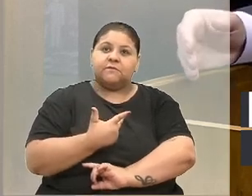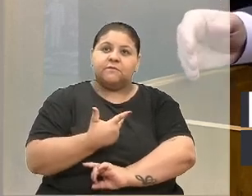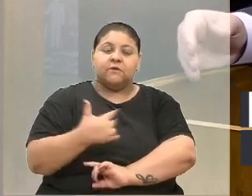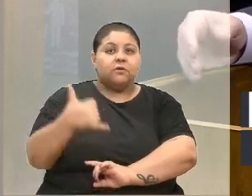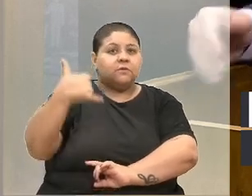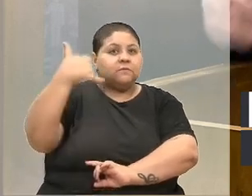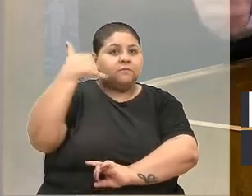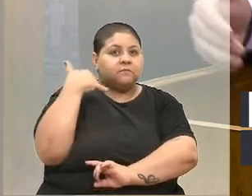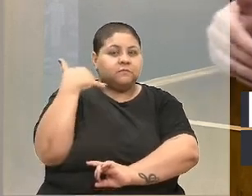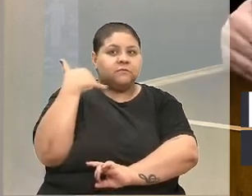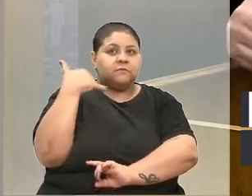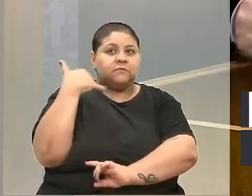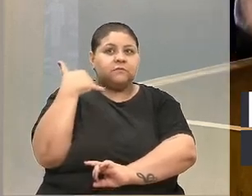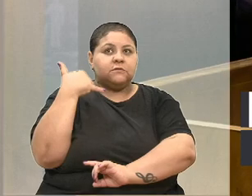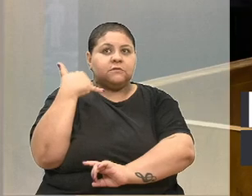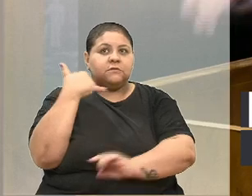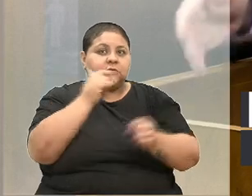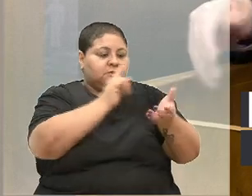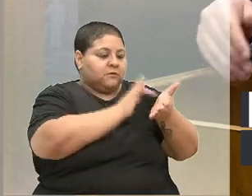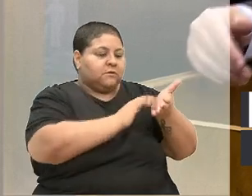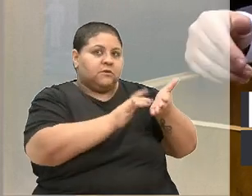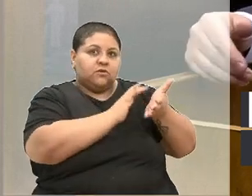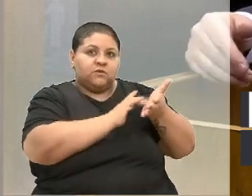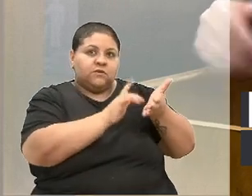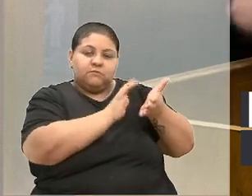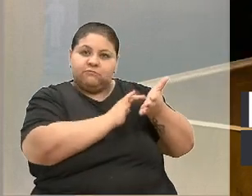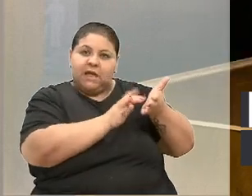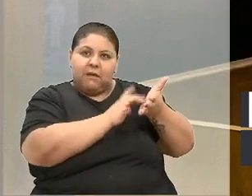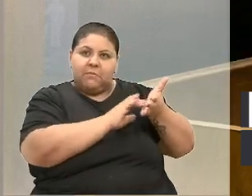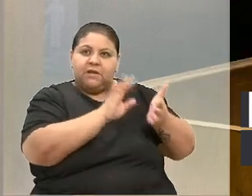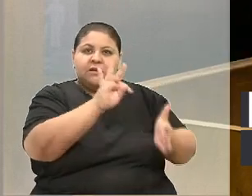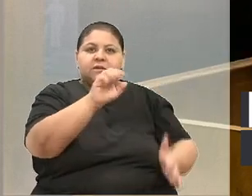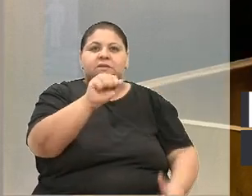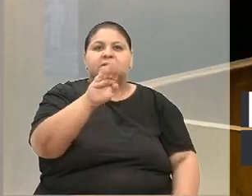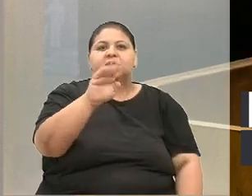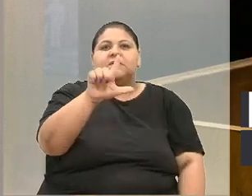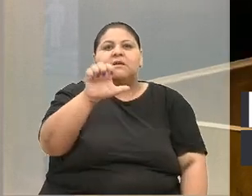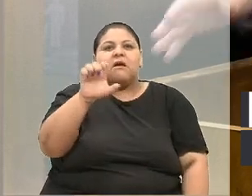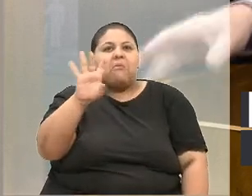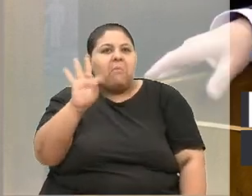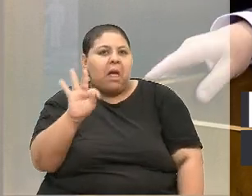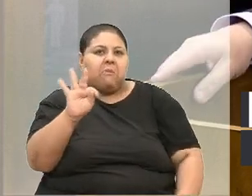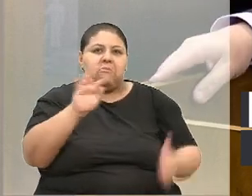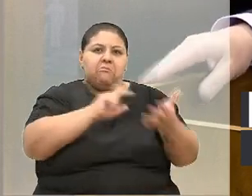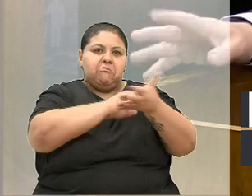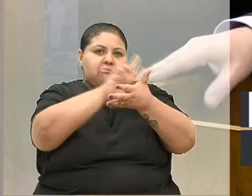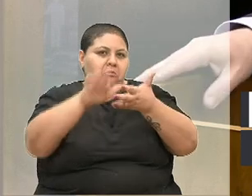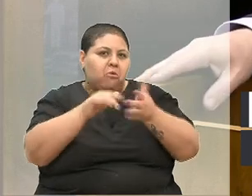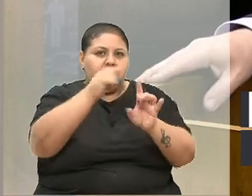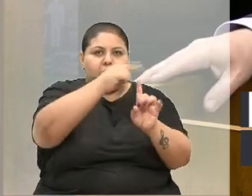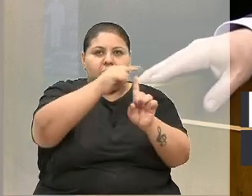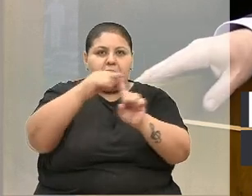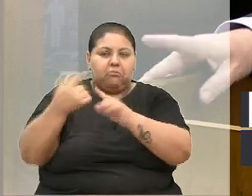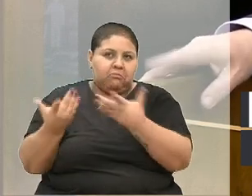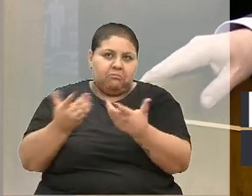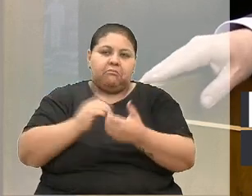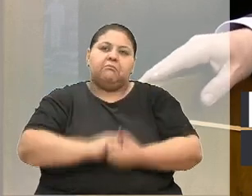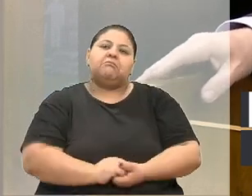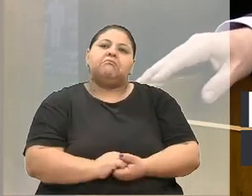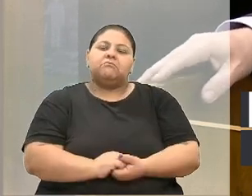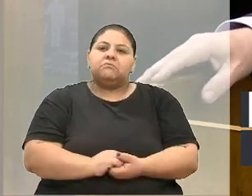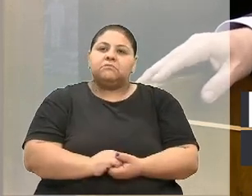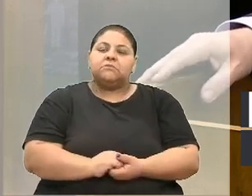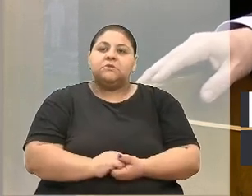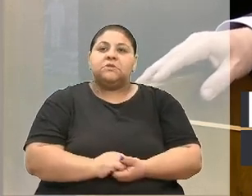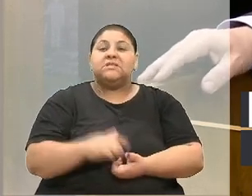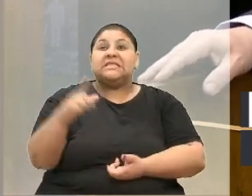celular, né, e das telas, tanto pode ser um tablet, pode ser um Chromebook, um notebook, computador, né?